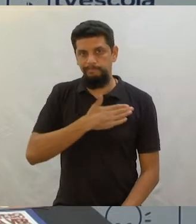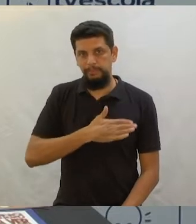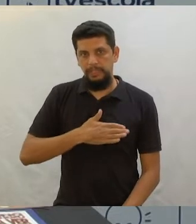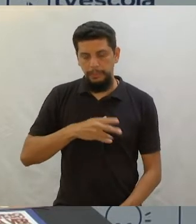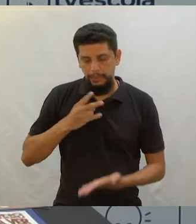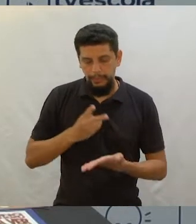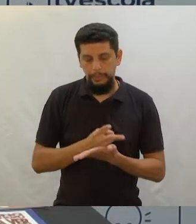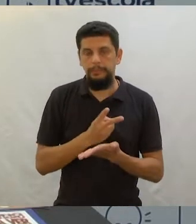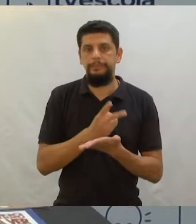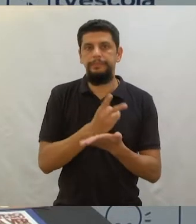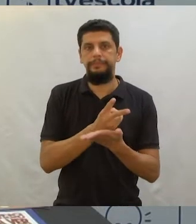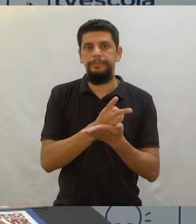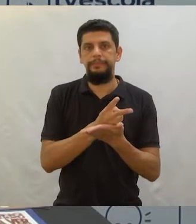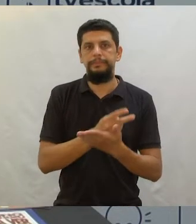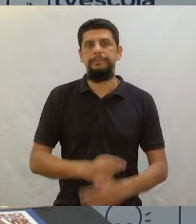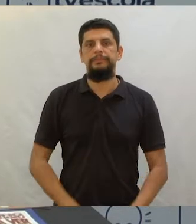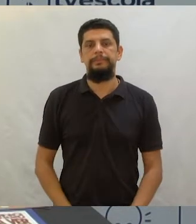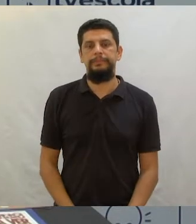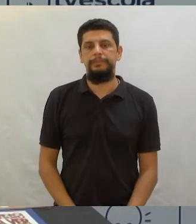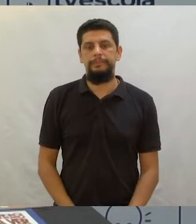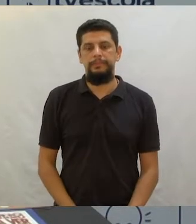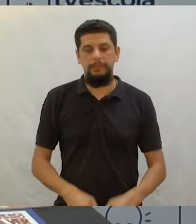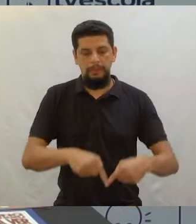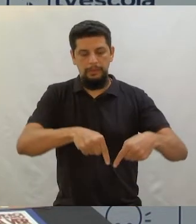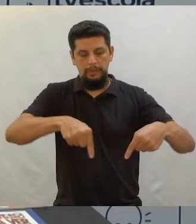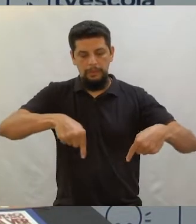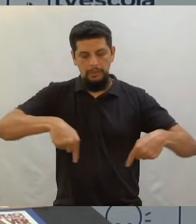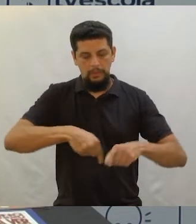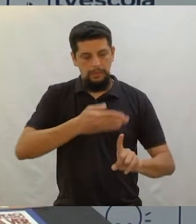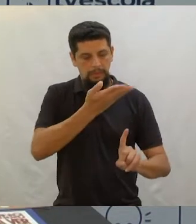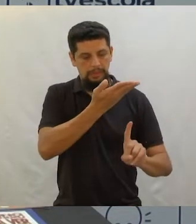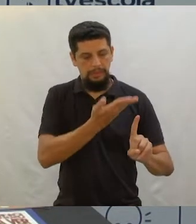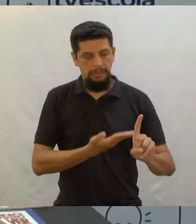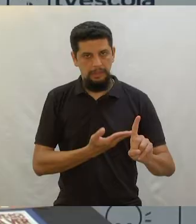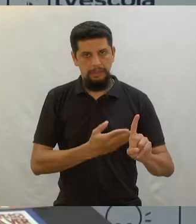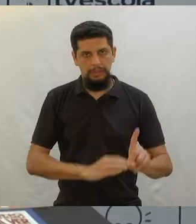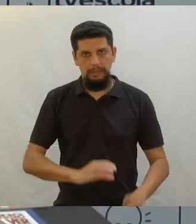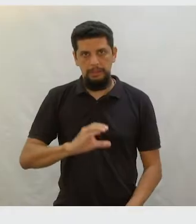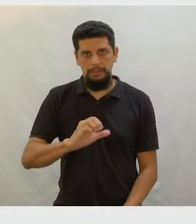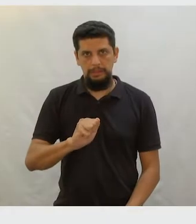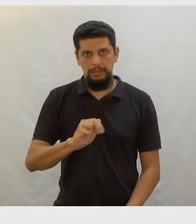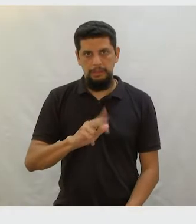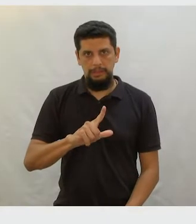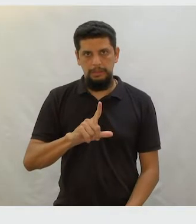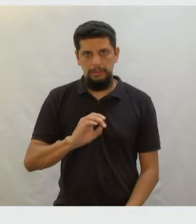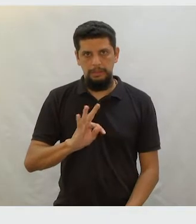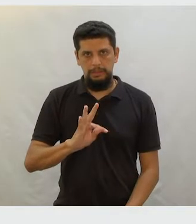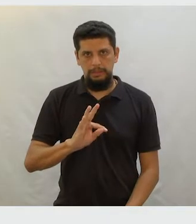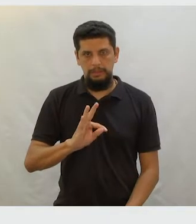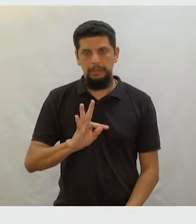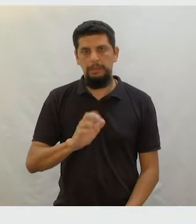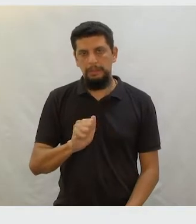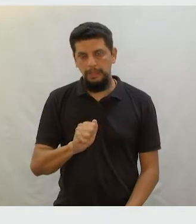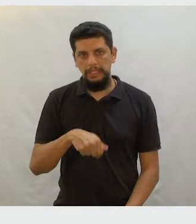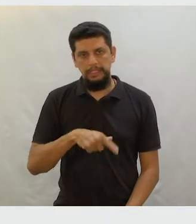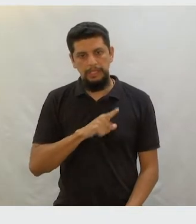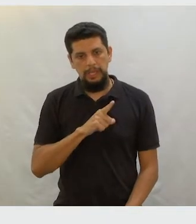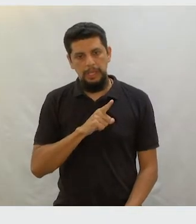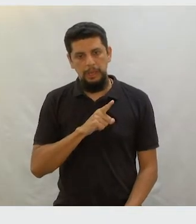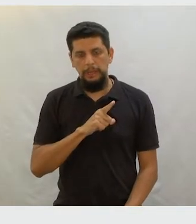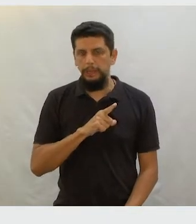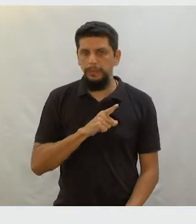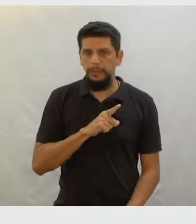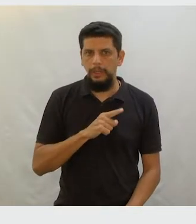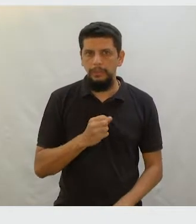gostam e continuando o quarto de Dona carlotinha era todo forrado de madeira e ainda tinham